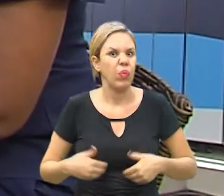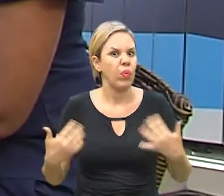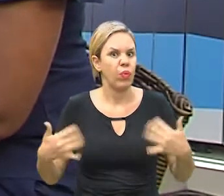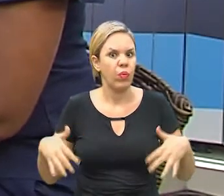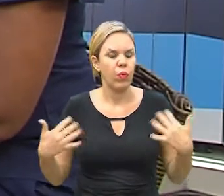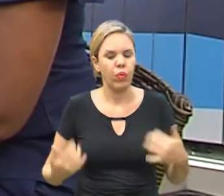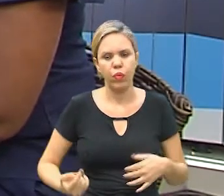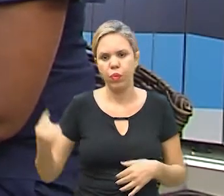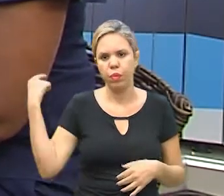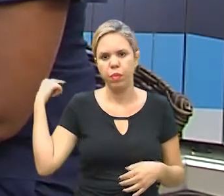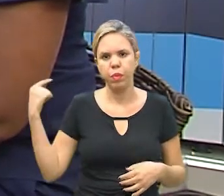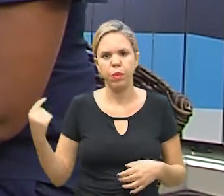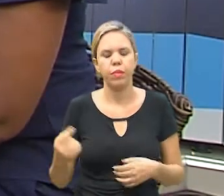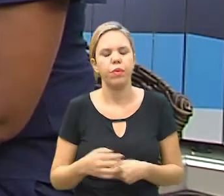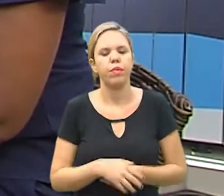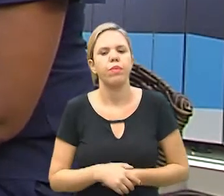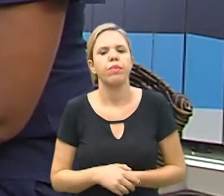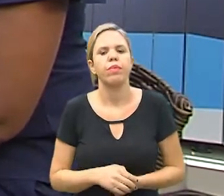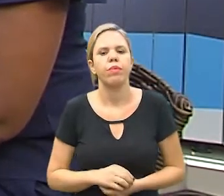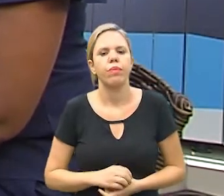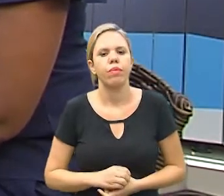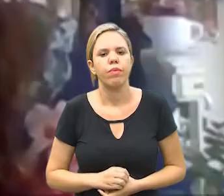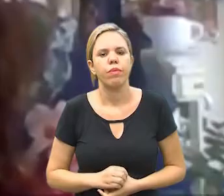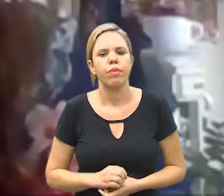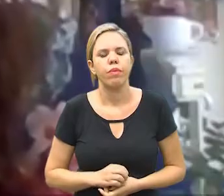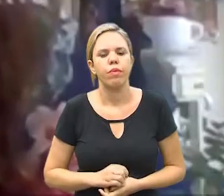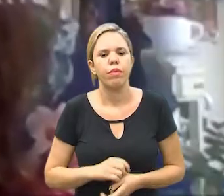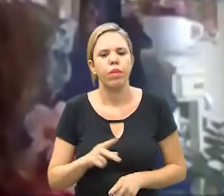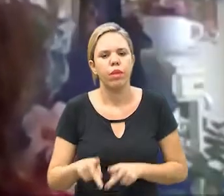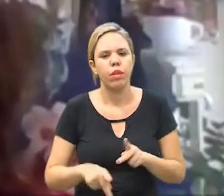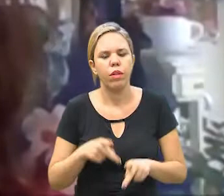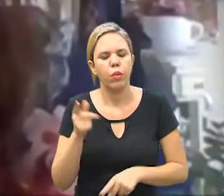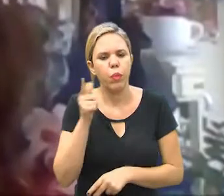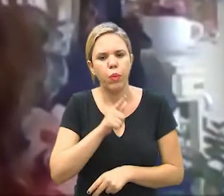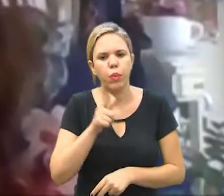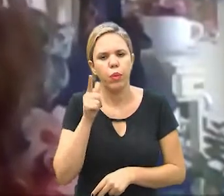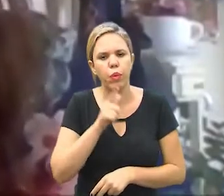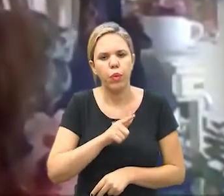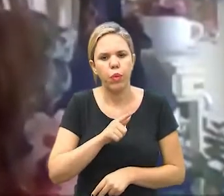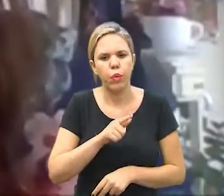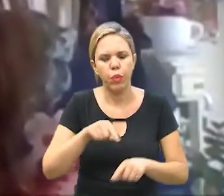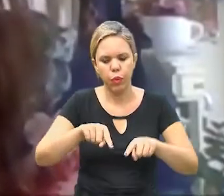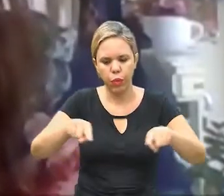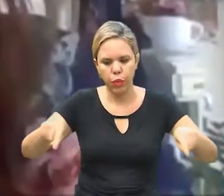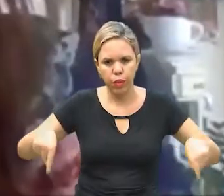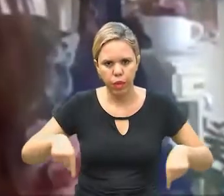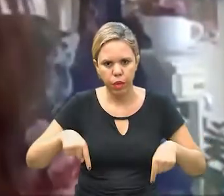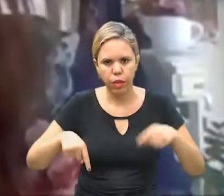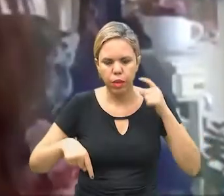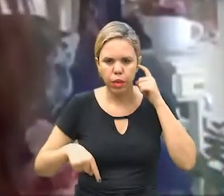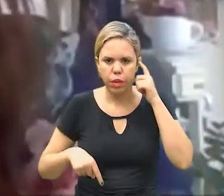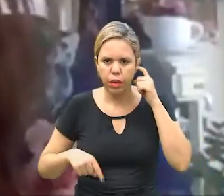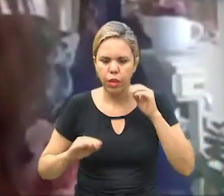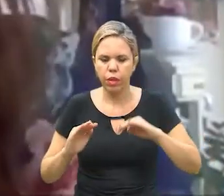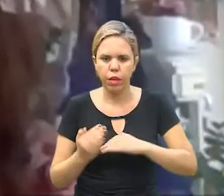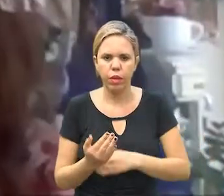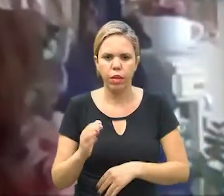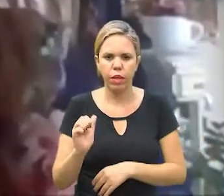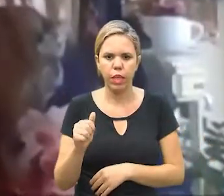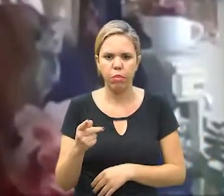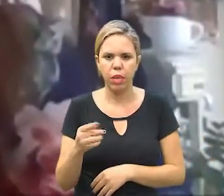era muito grande. E aí eles conseguiram um terreno ali no Jardim